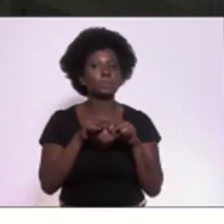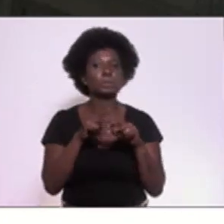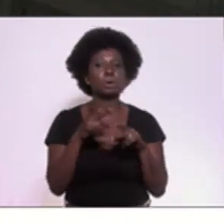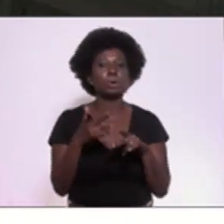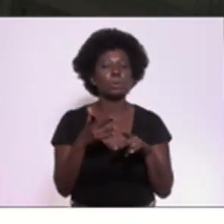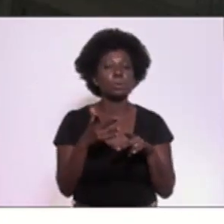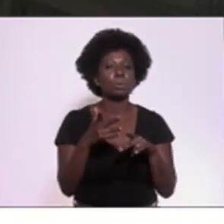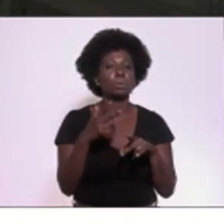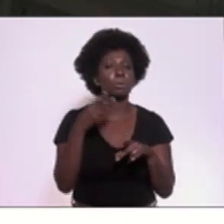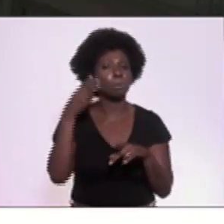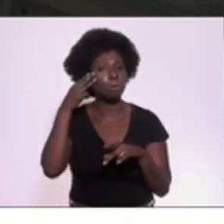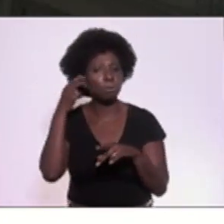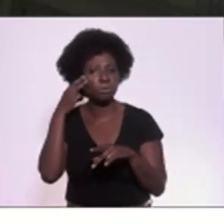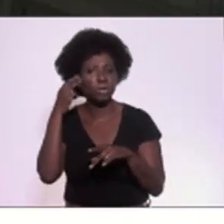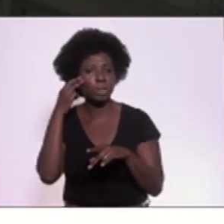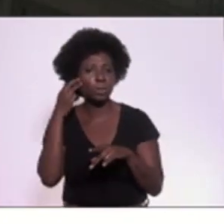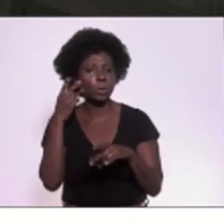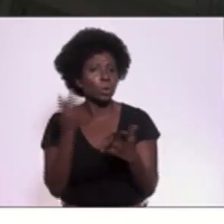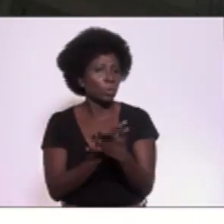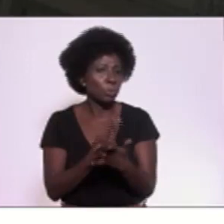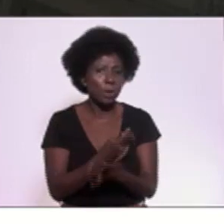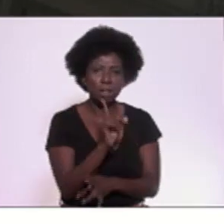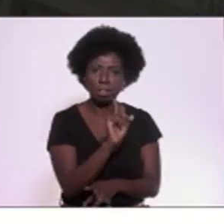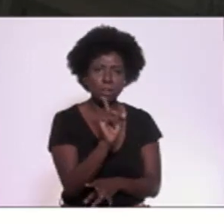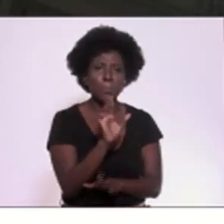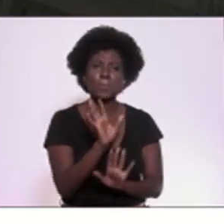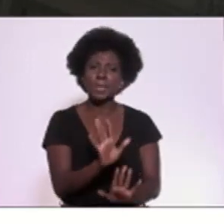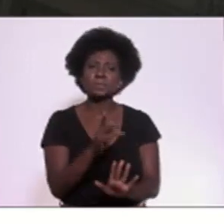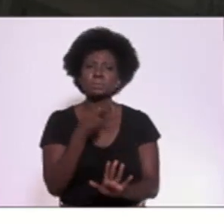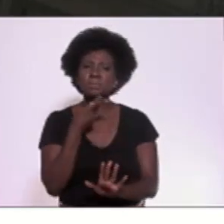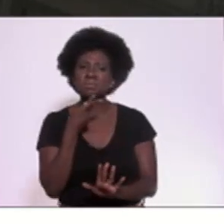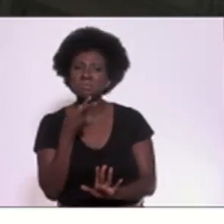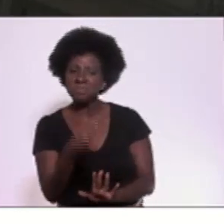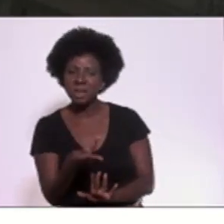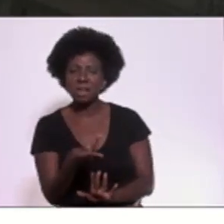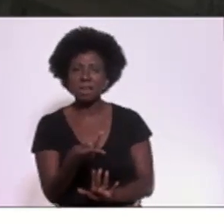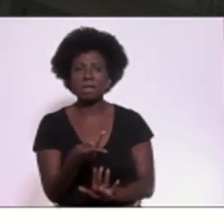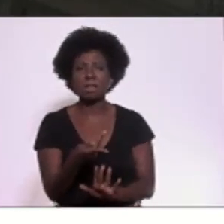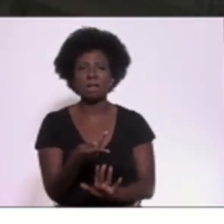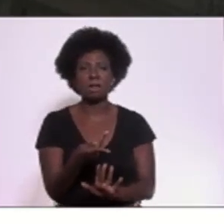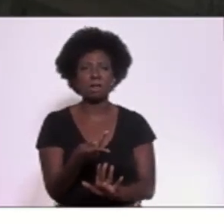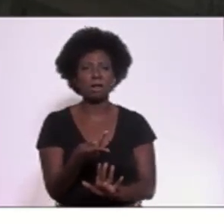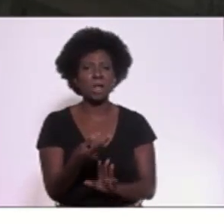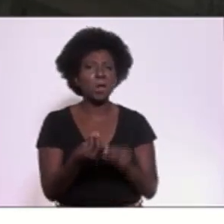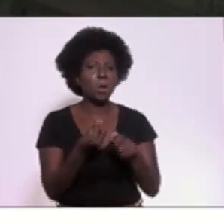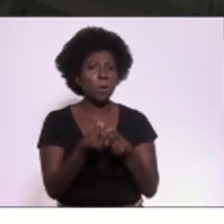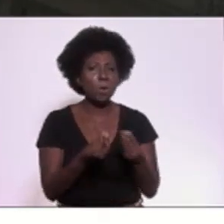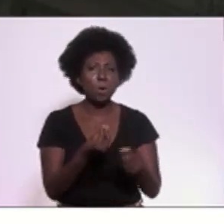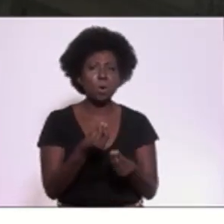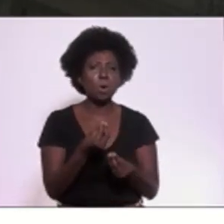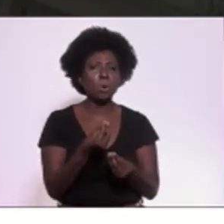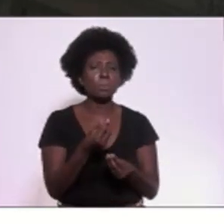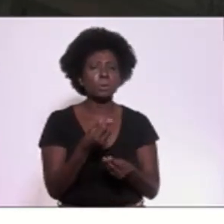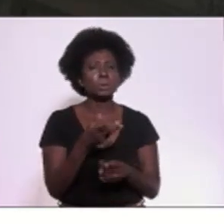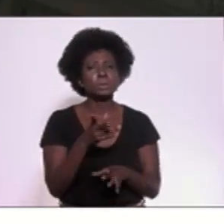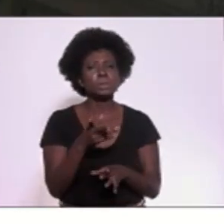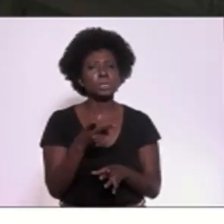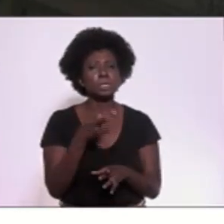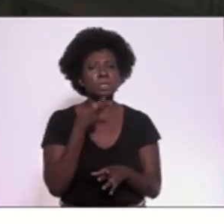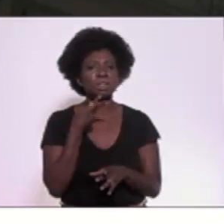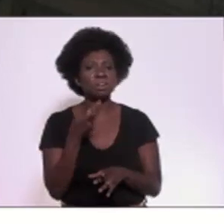numa falácia, numa lógica absurda, de descredibilizar, inclusive, uma